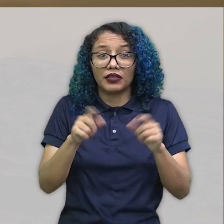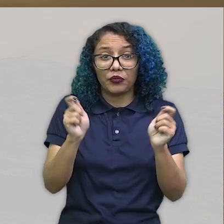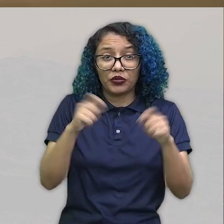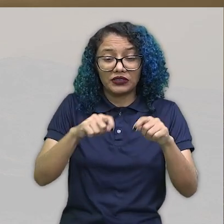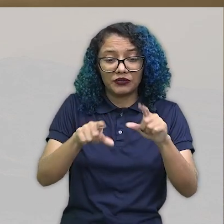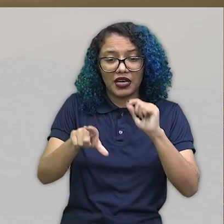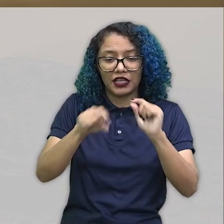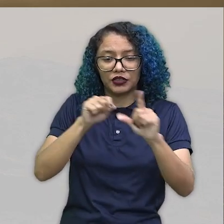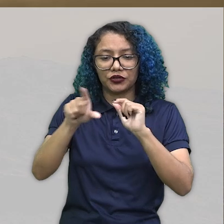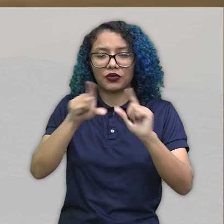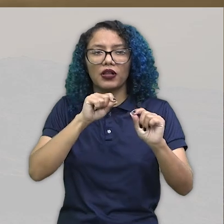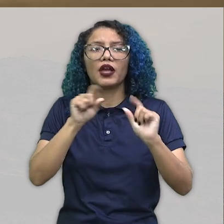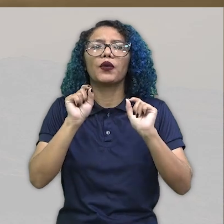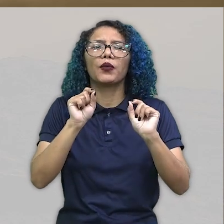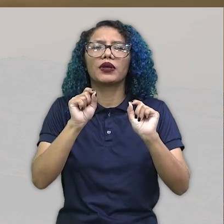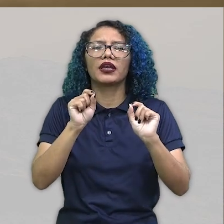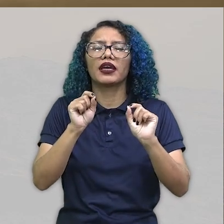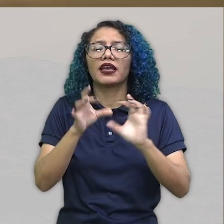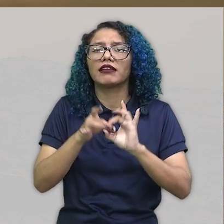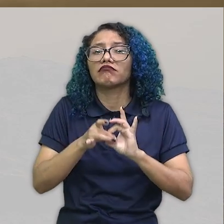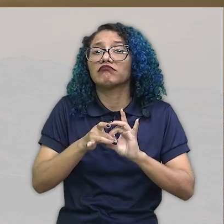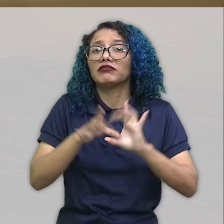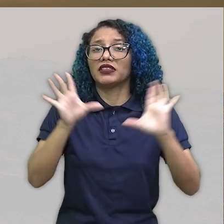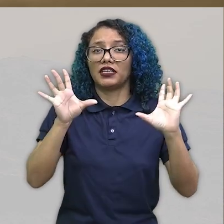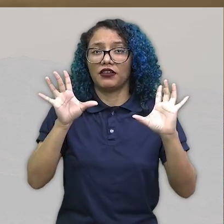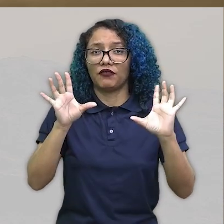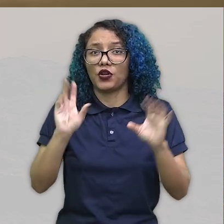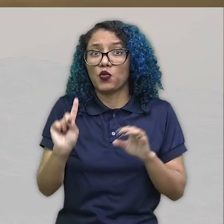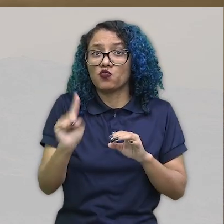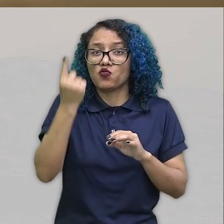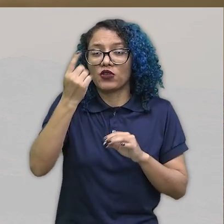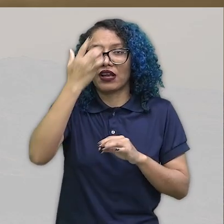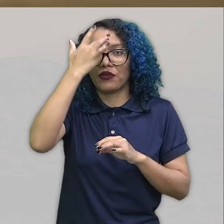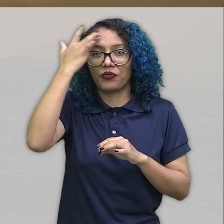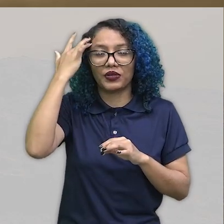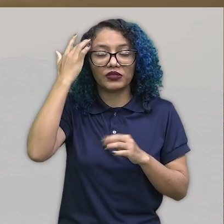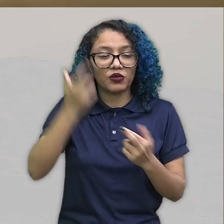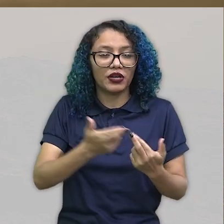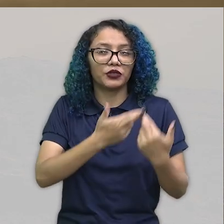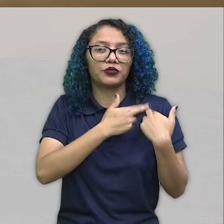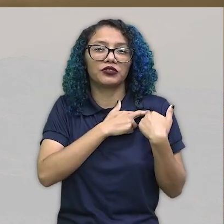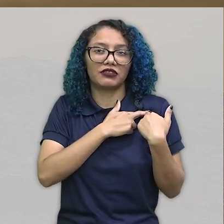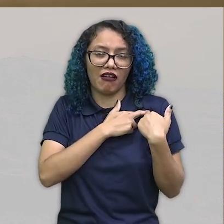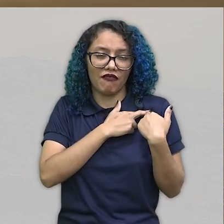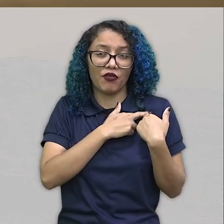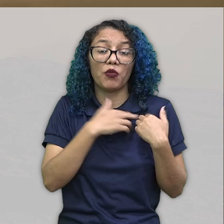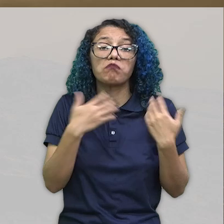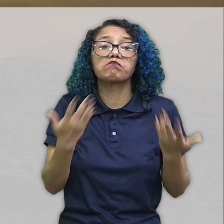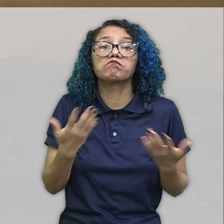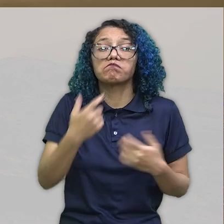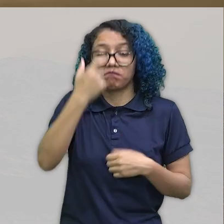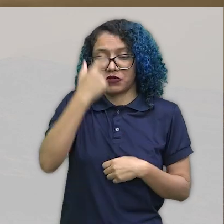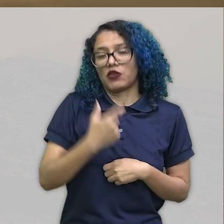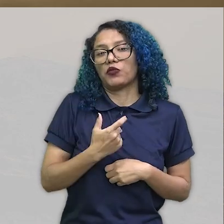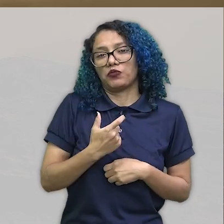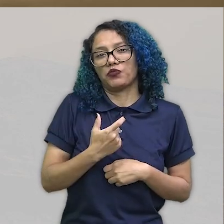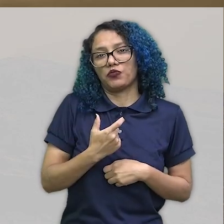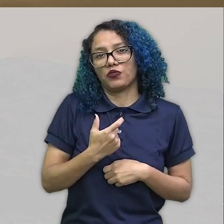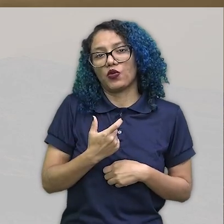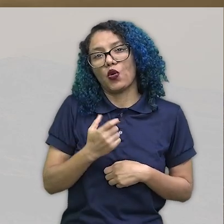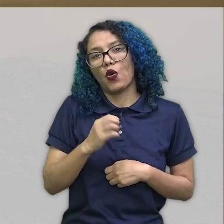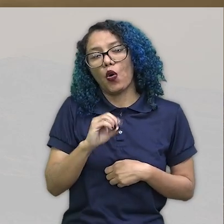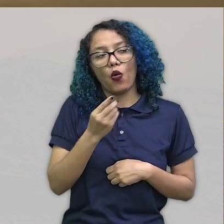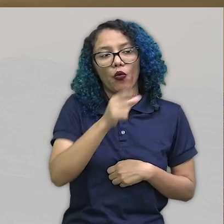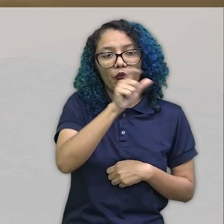Ou seja, o único responsável por estas escolhas que eu fiz, sou eu mesmo. Eu não